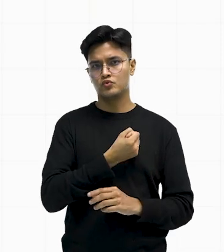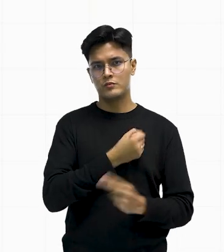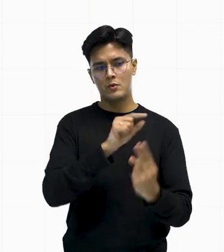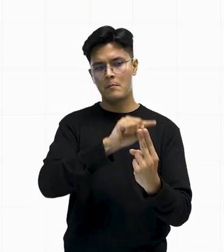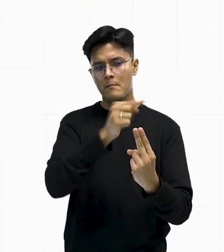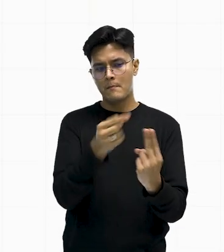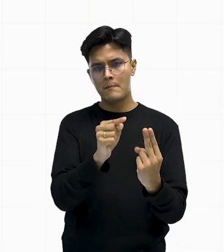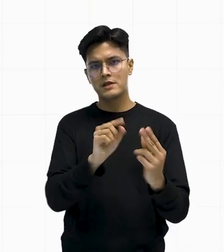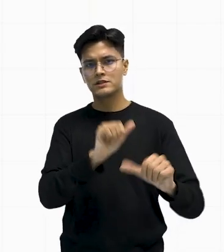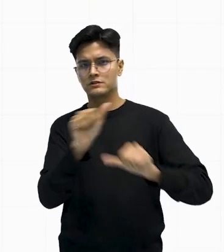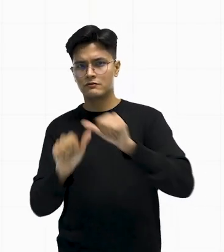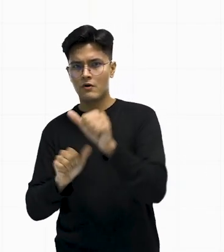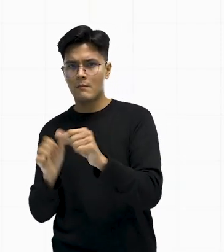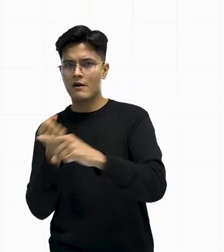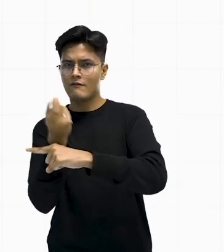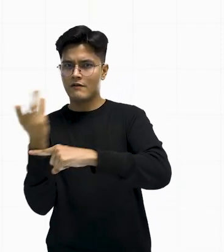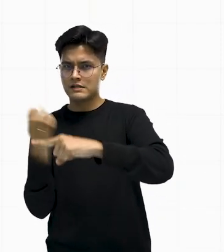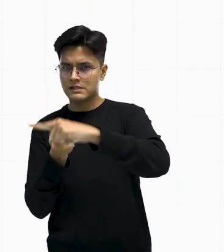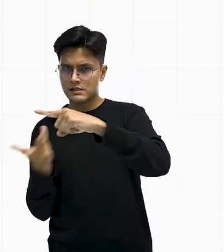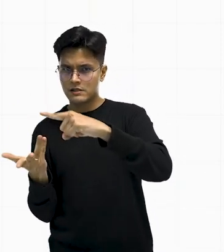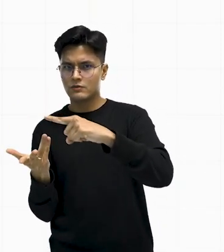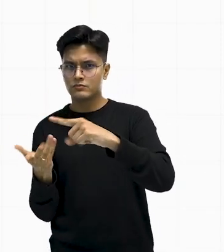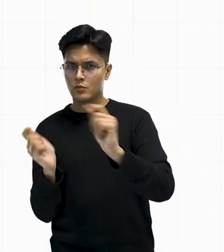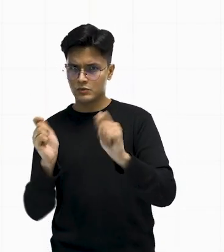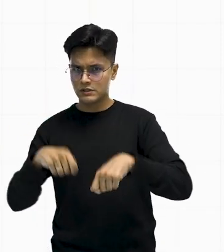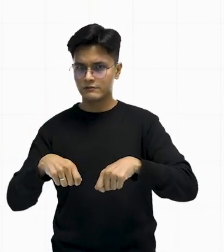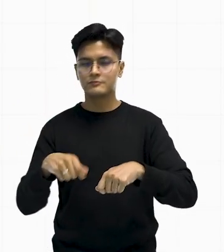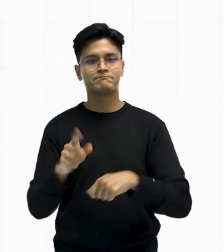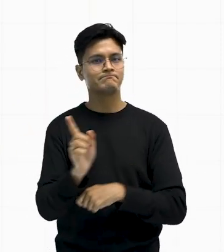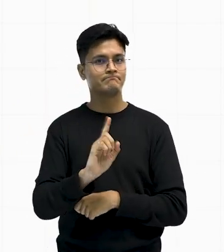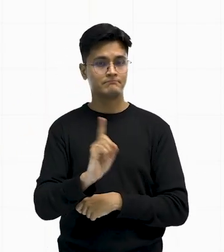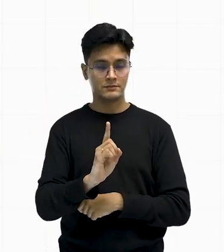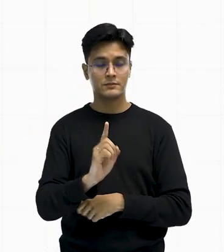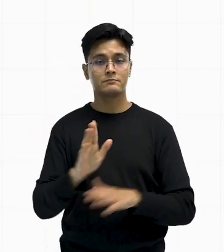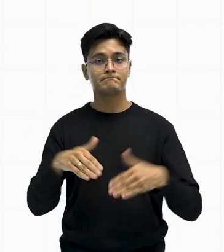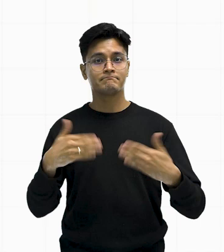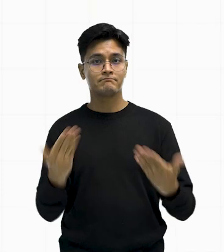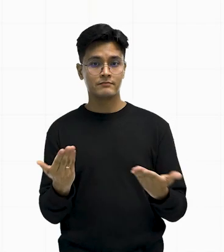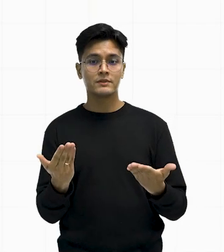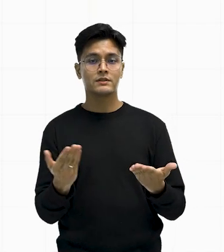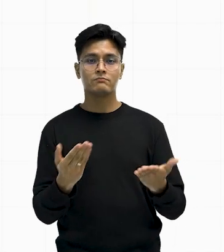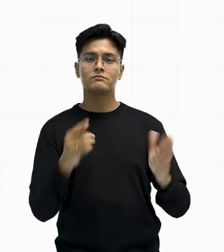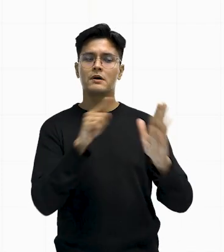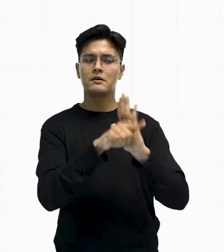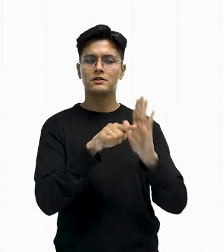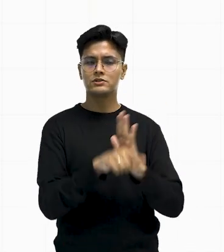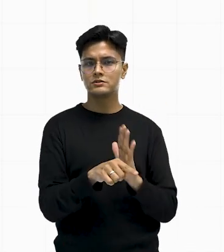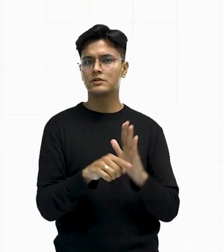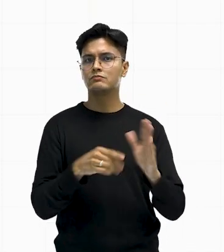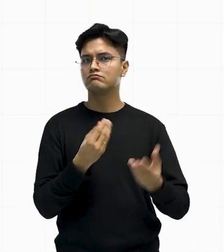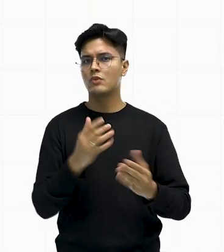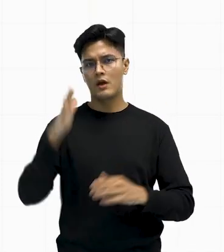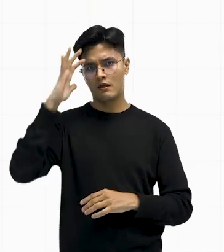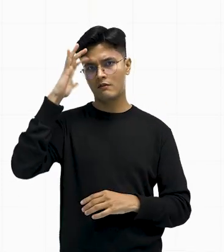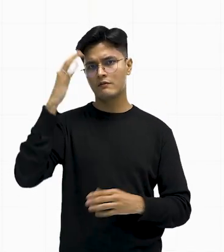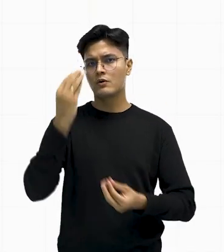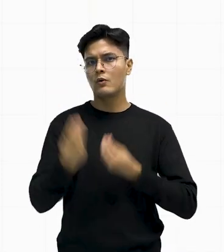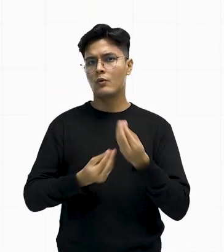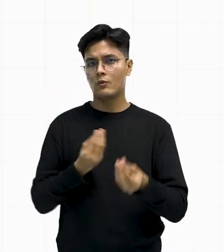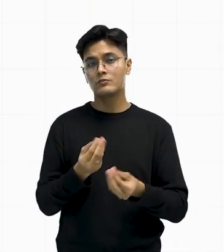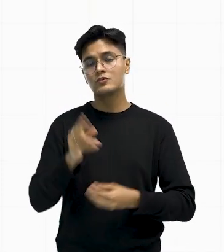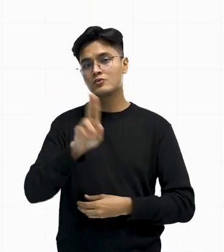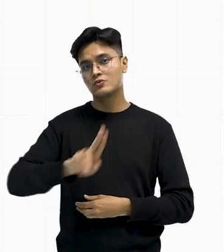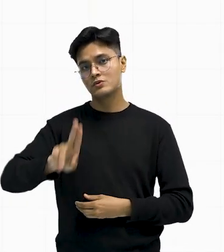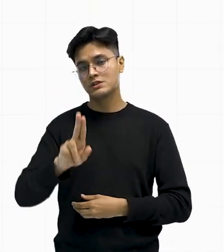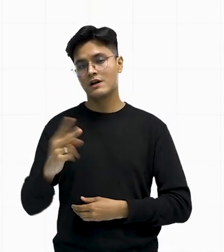esse π em uma fração. O que a gente trabalha aqui nas questões, pessoal, é justamente um valor aproximado,